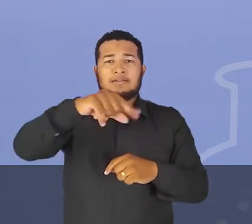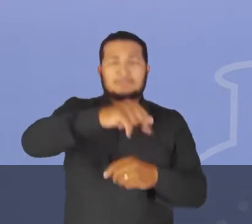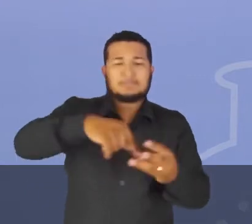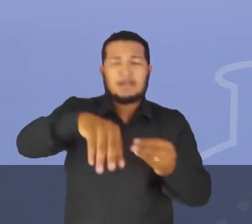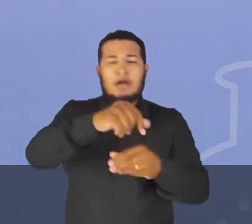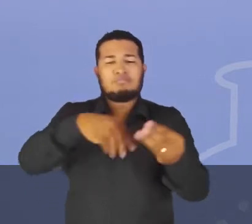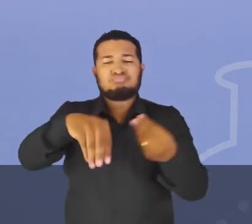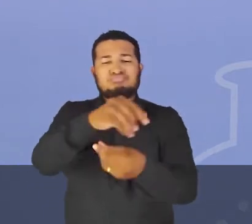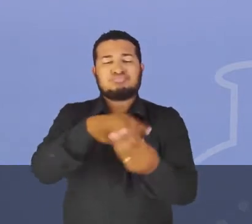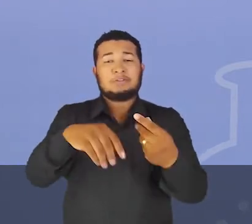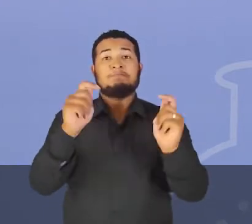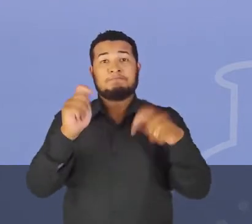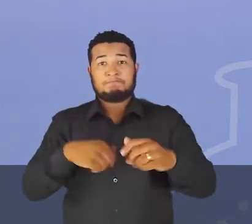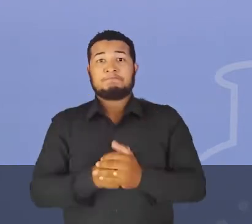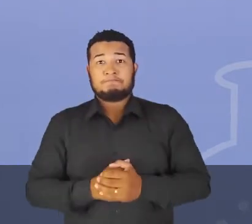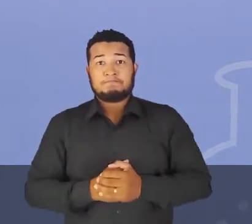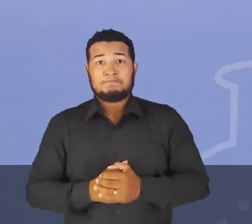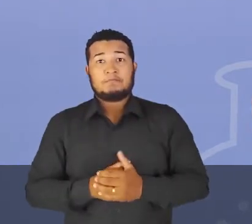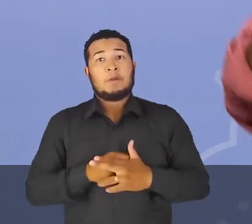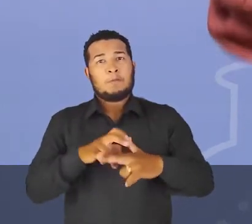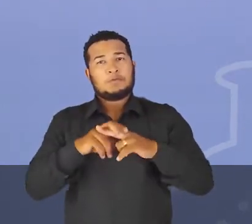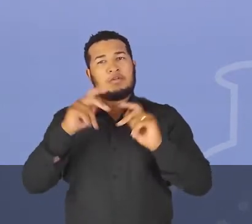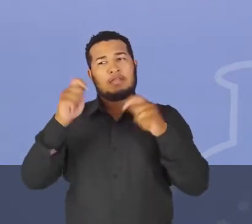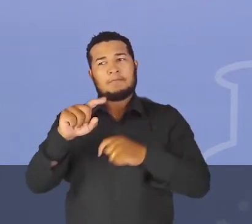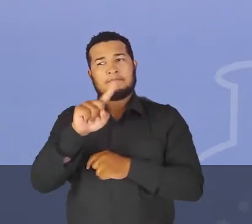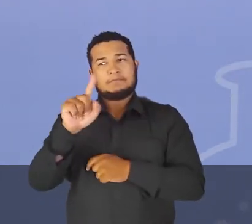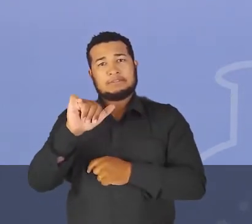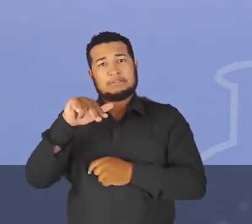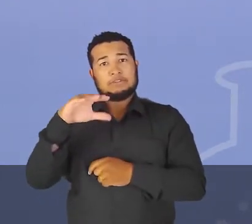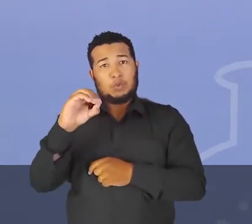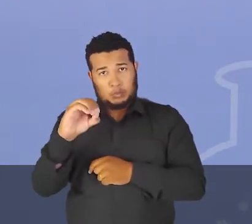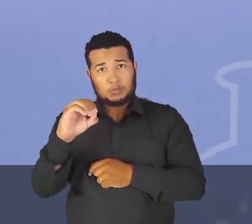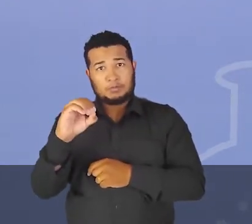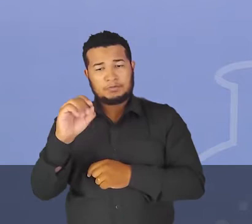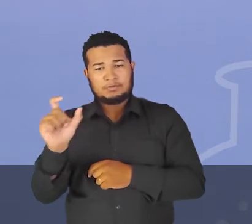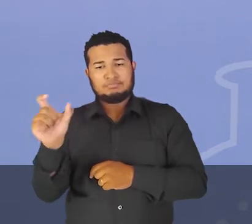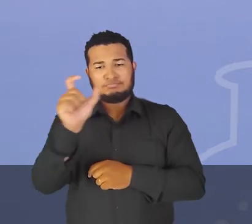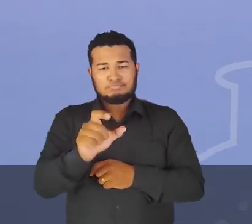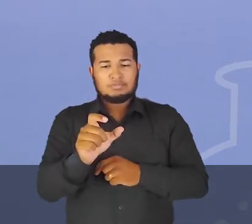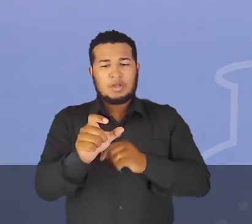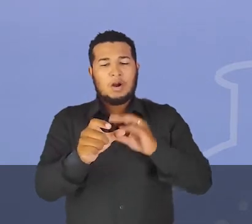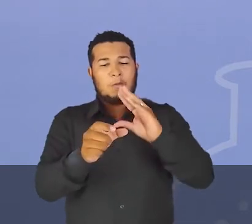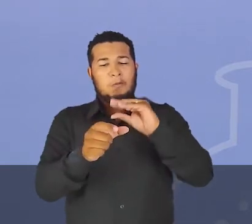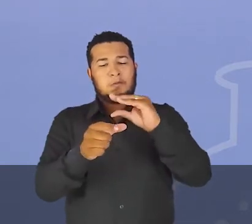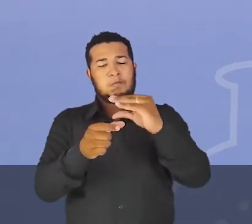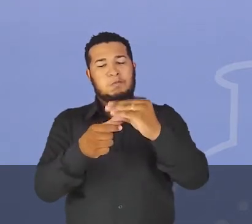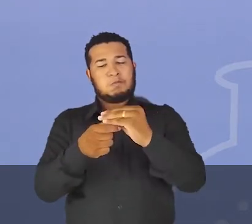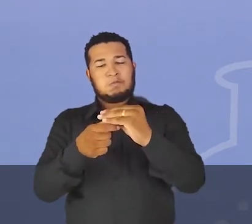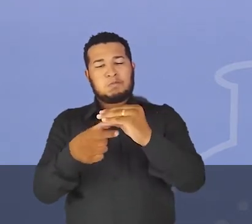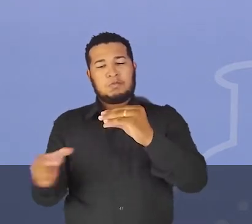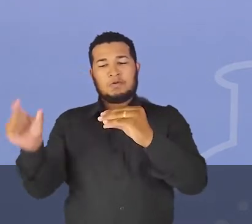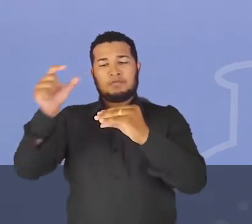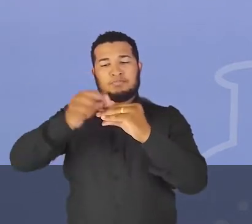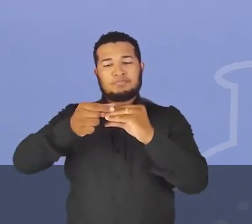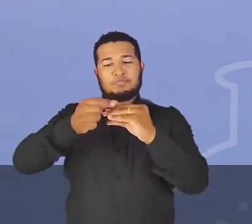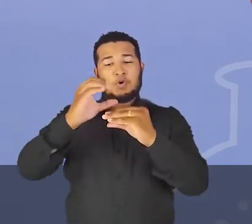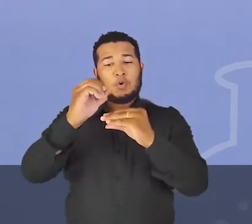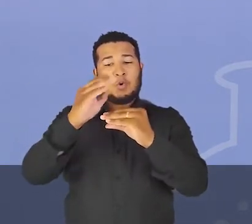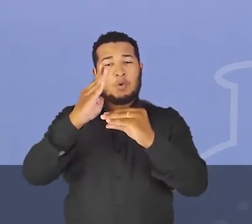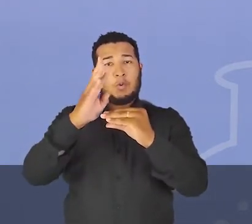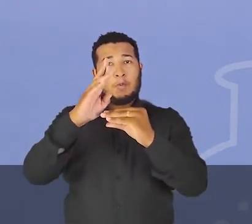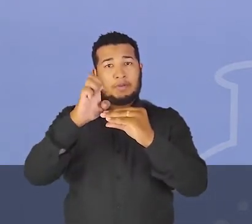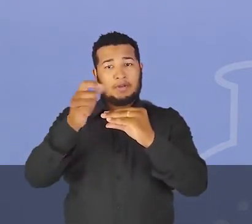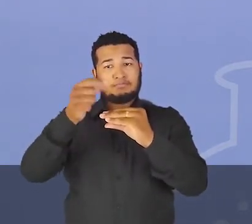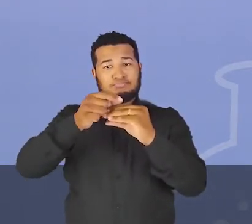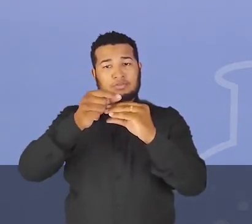dissolvido na água. Então, você pega um disco de zinco, coloca o algodão no meio, um disco de cobre em cima, mais um algodão